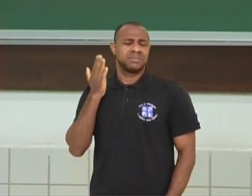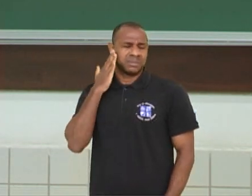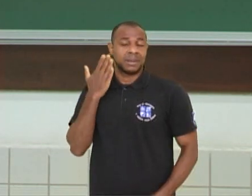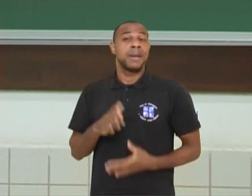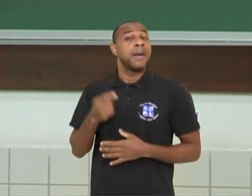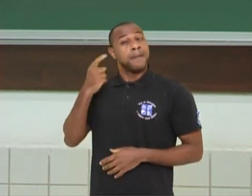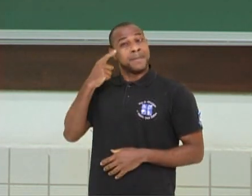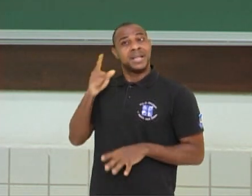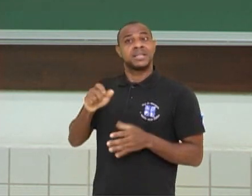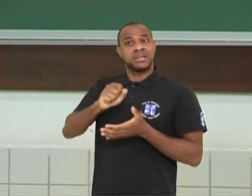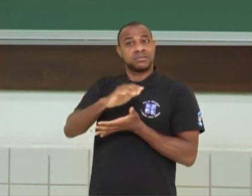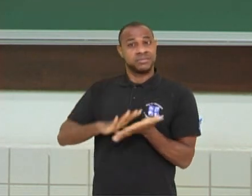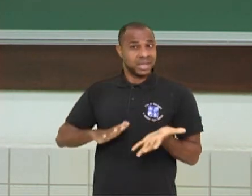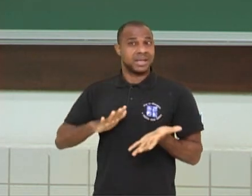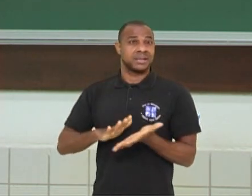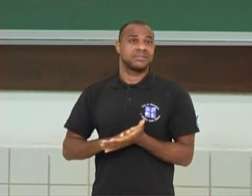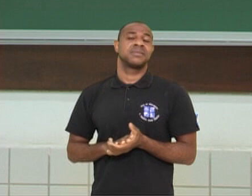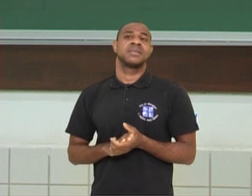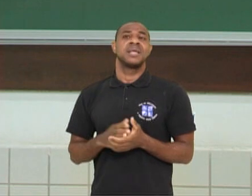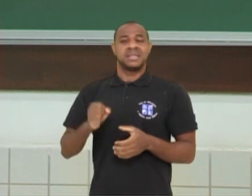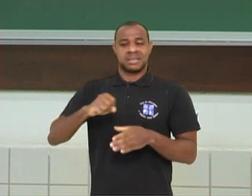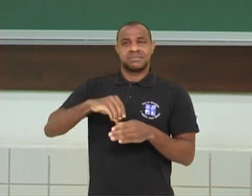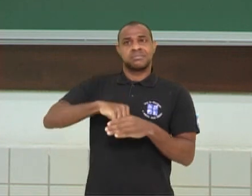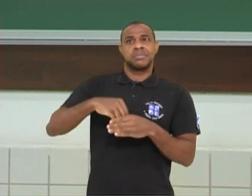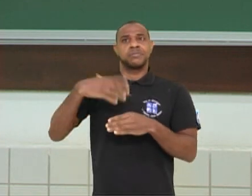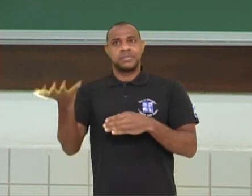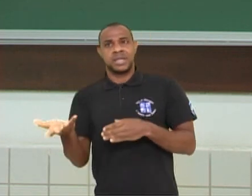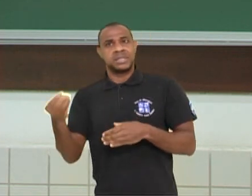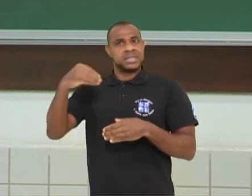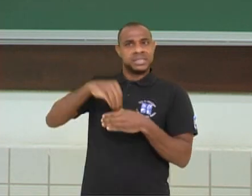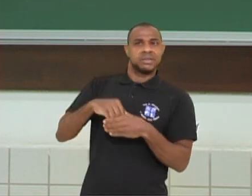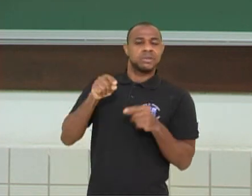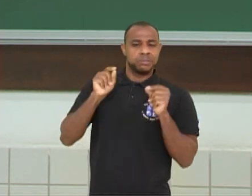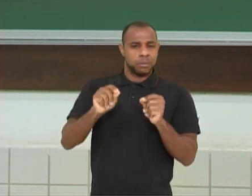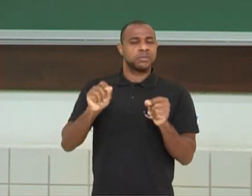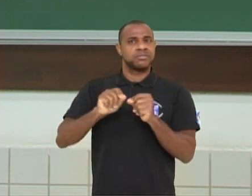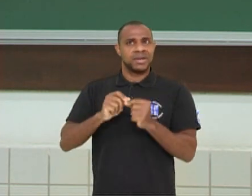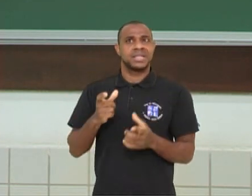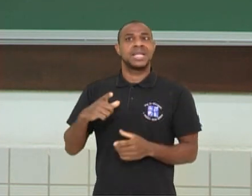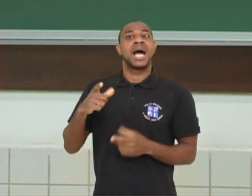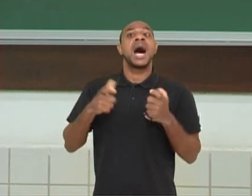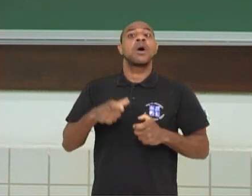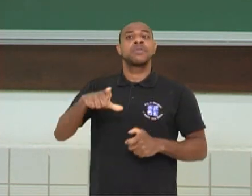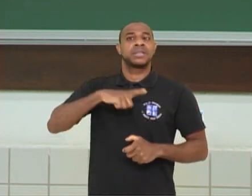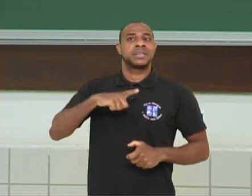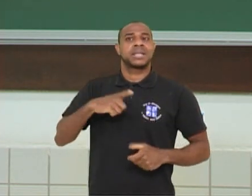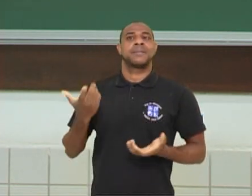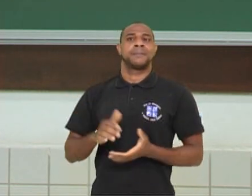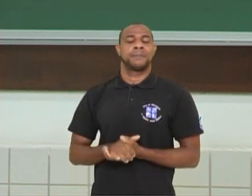verifiquem essas atividades, tanto internas quanto externas, que vocês podem resolver aí onde vocês estão,